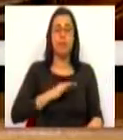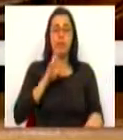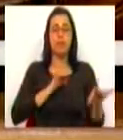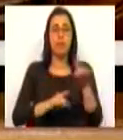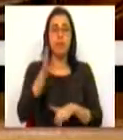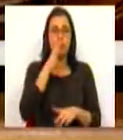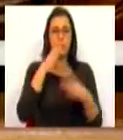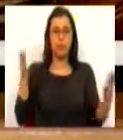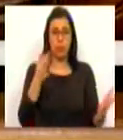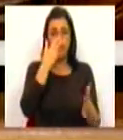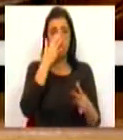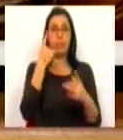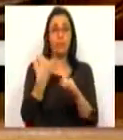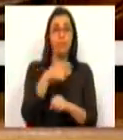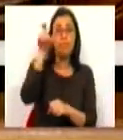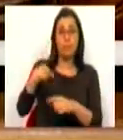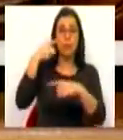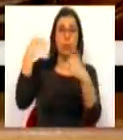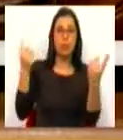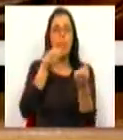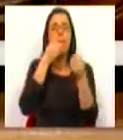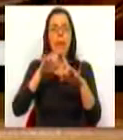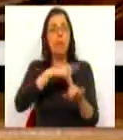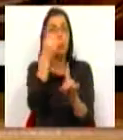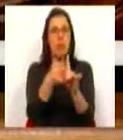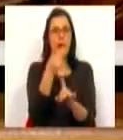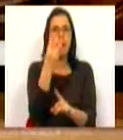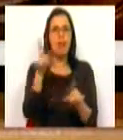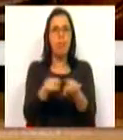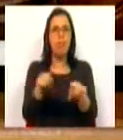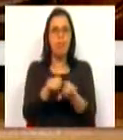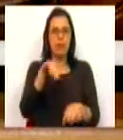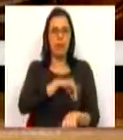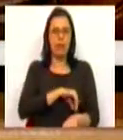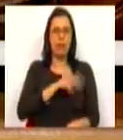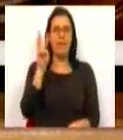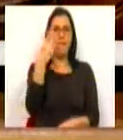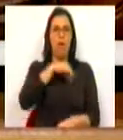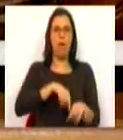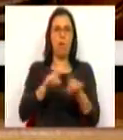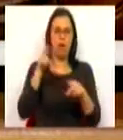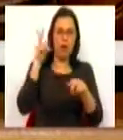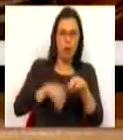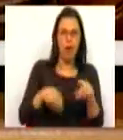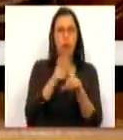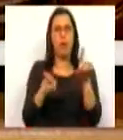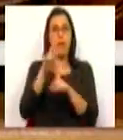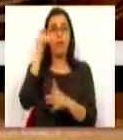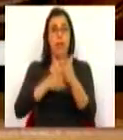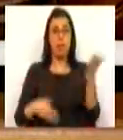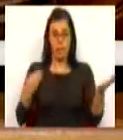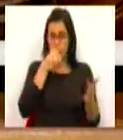senhores deputados, um funcionário público chegou a perder por ano 3 salários mensais, entre cortes e aumentos de